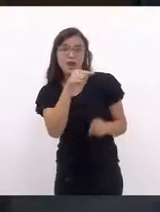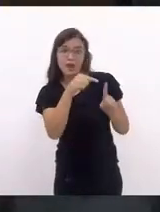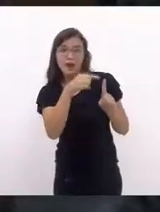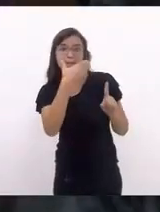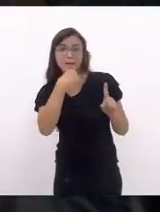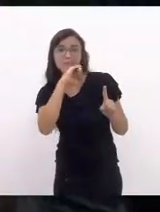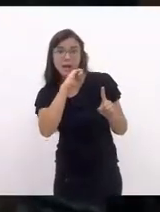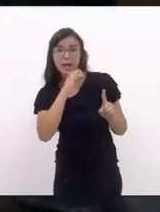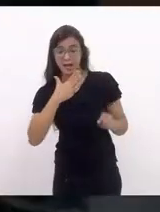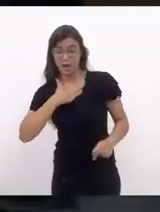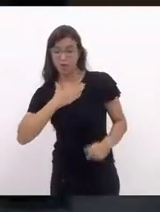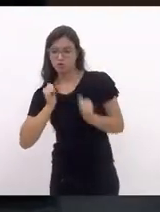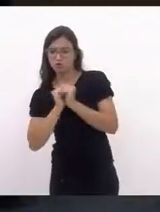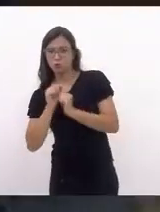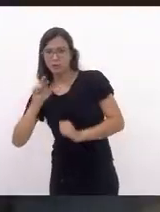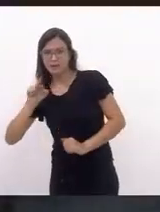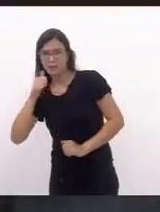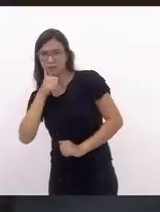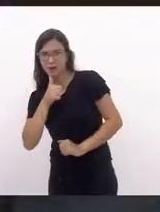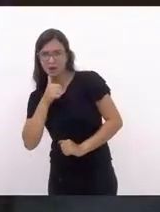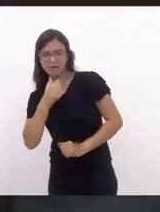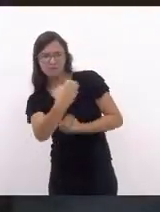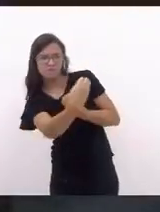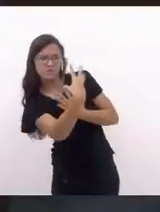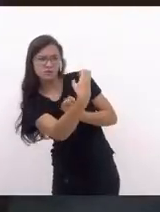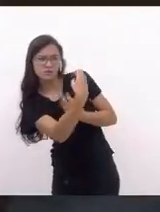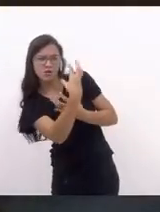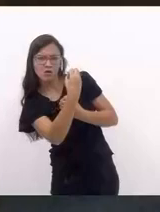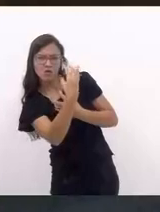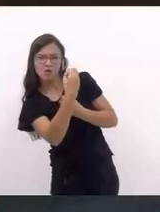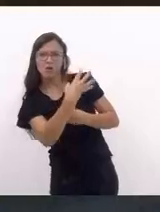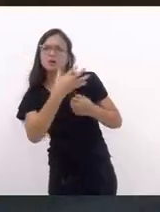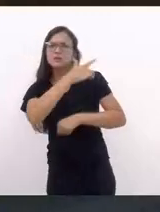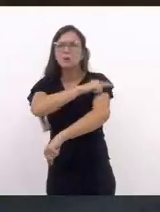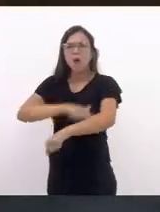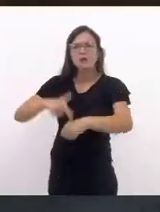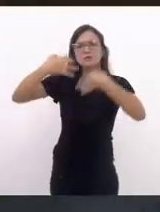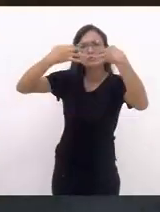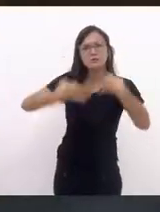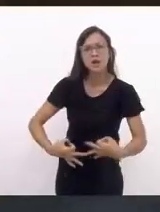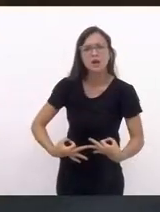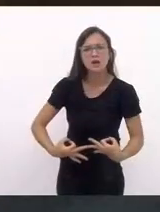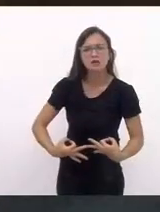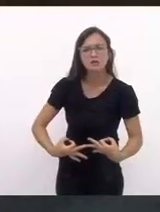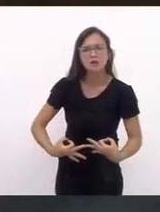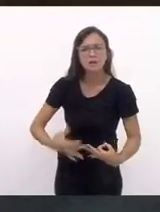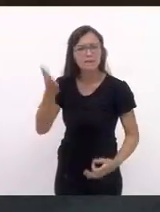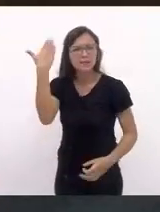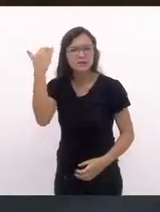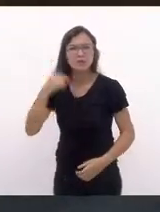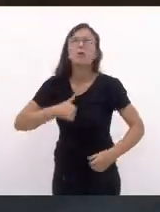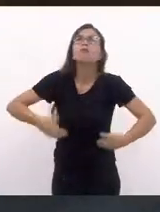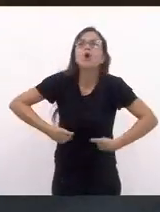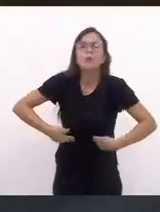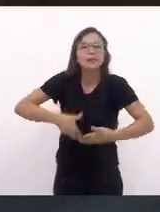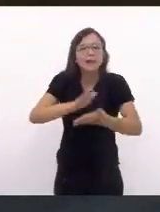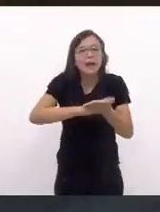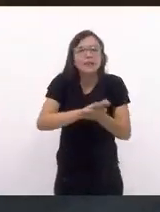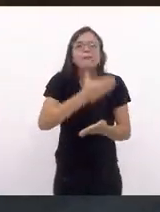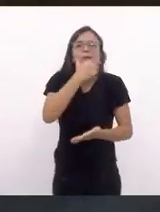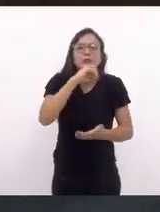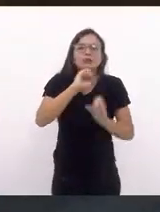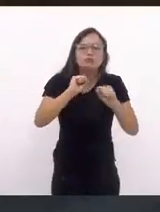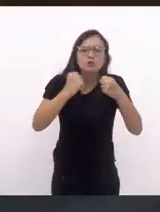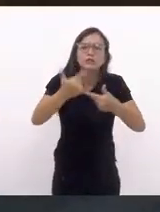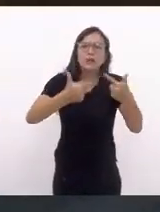nunca faltou nunca faltou o sustento da minha família pelo esforço pelo trabalho do meu pai delegado